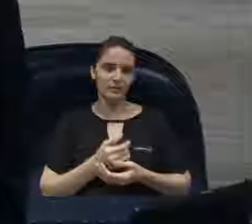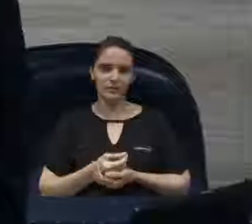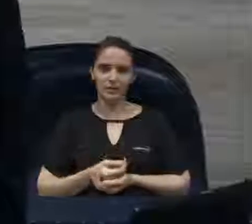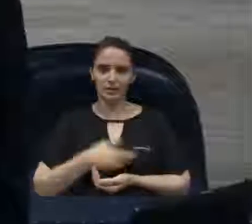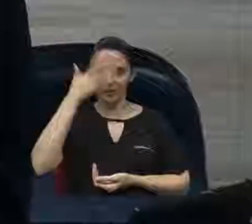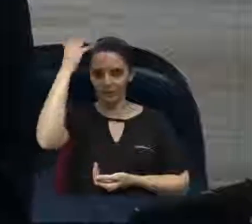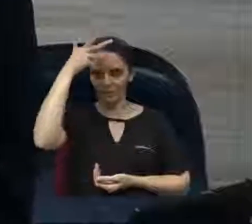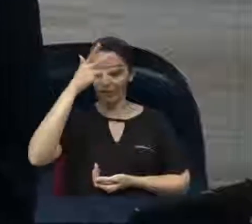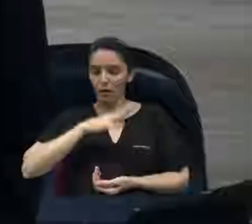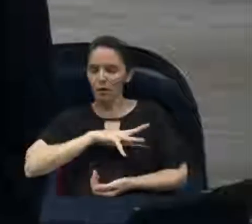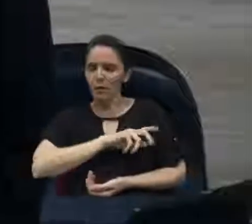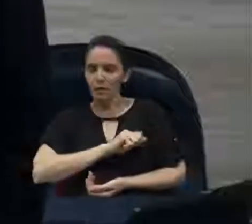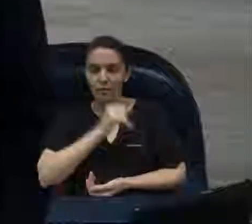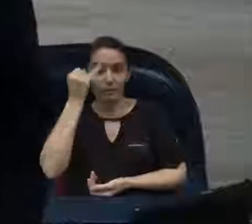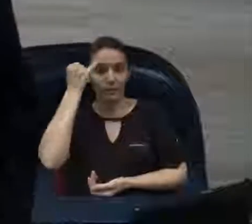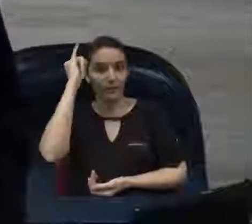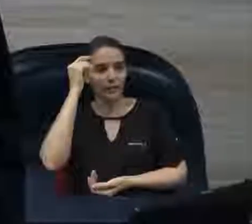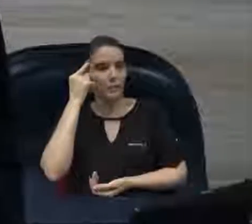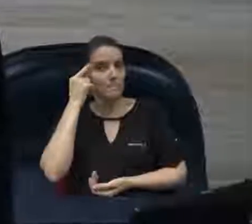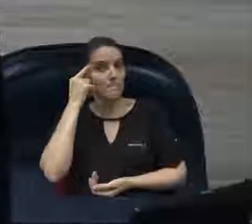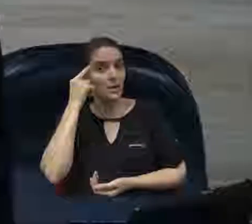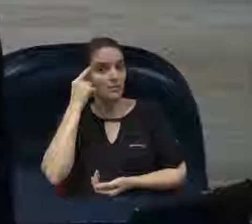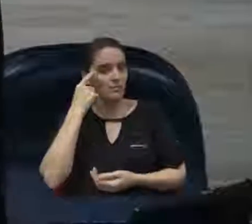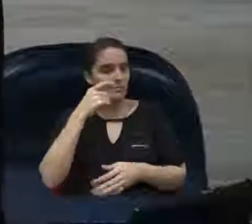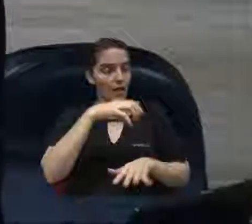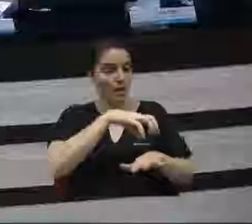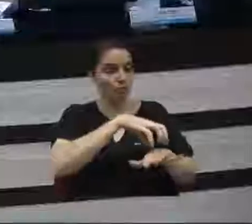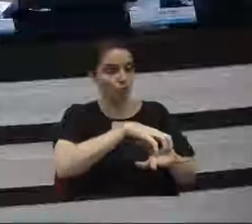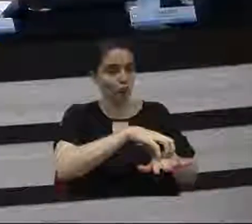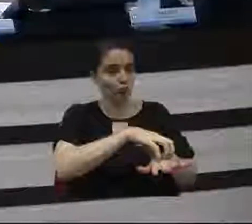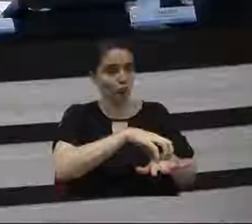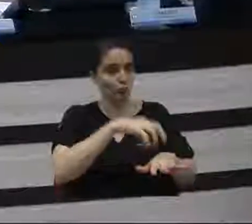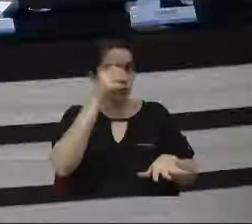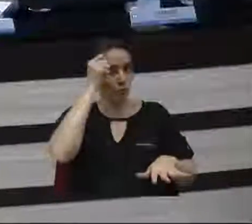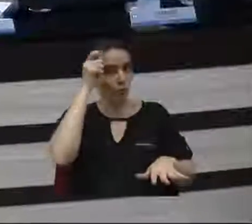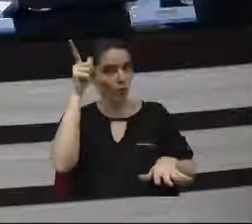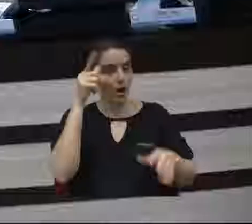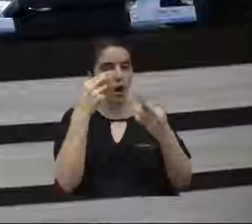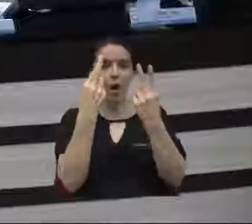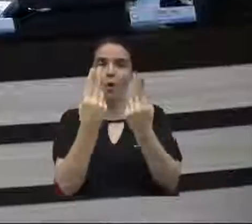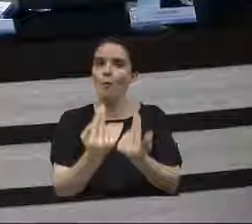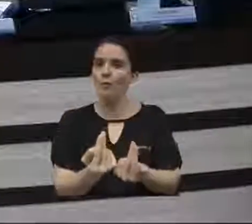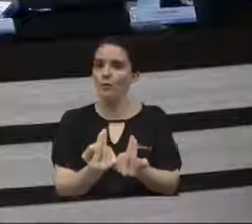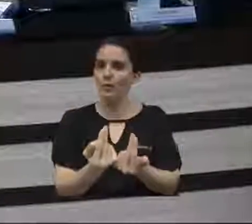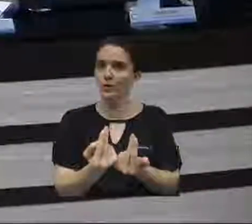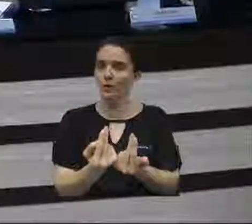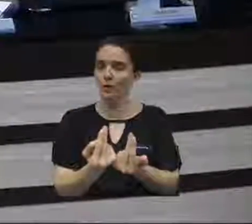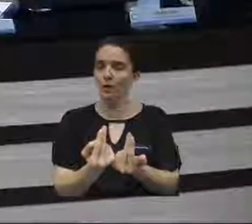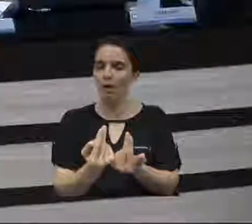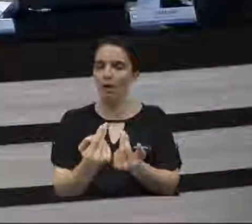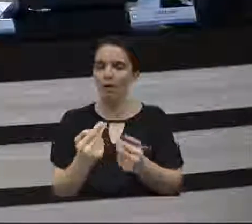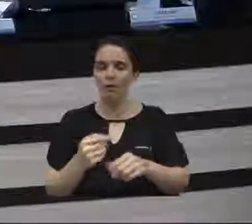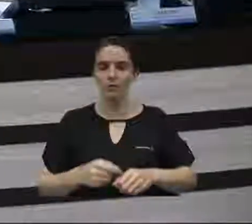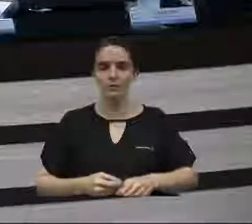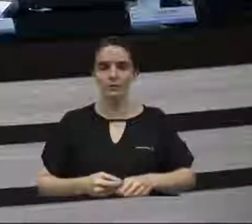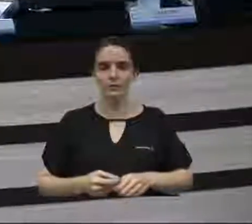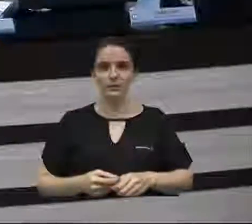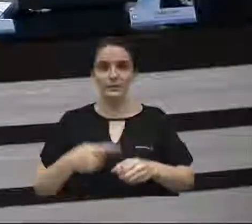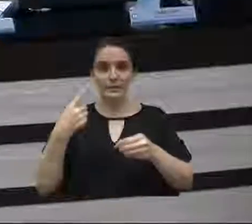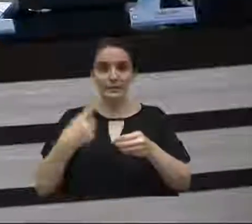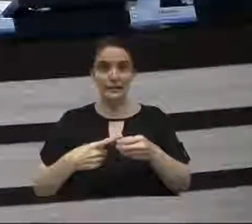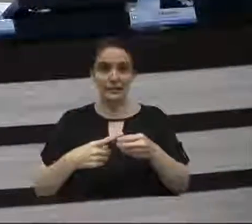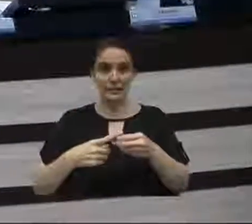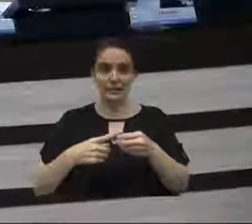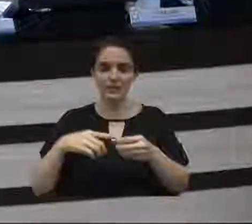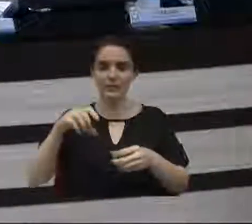de um centro cultural, como é a região de Santos, ali no Museu do Café,